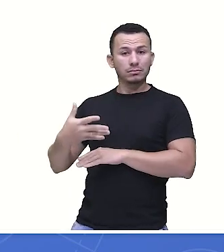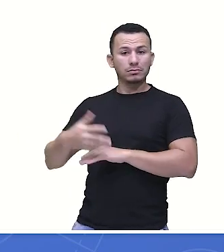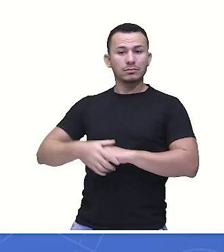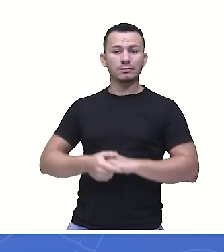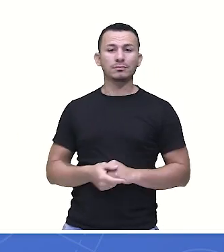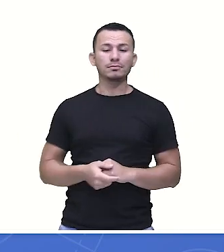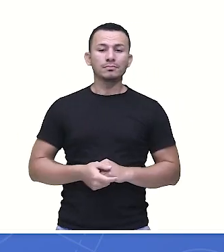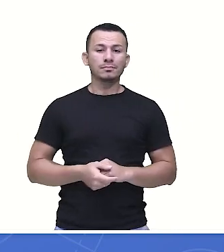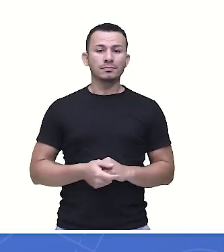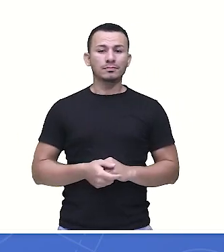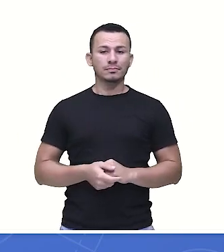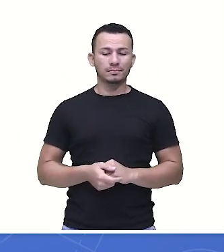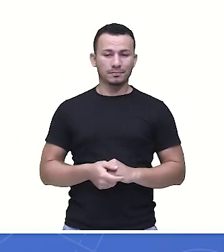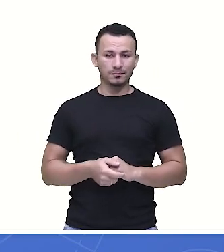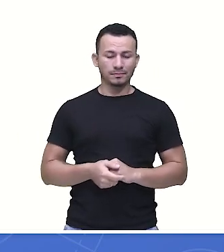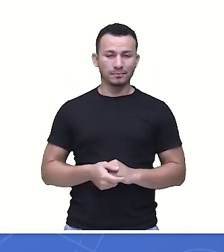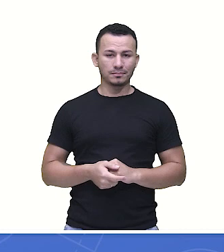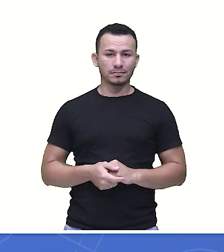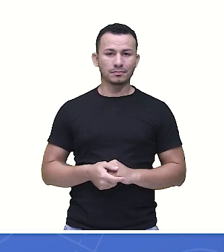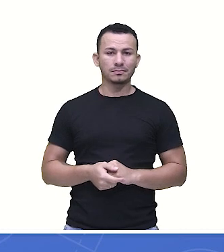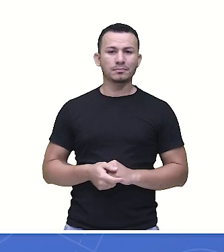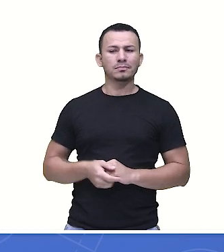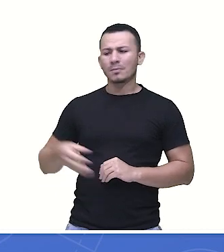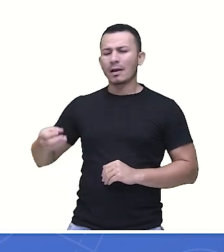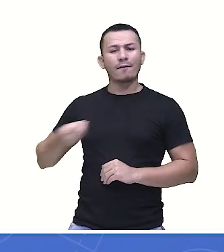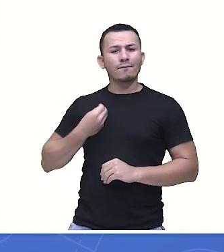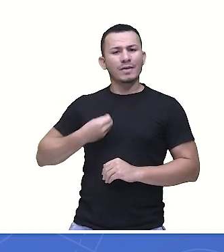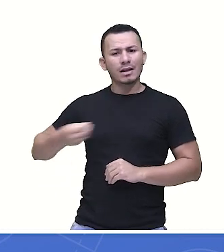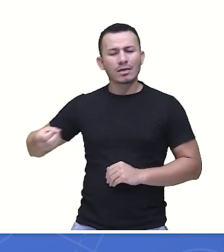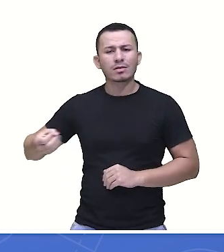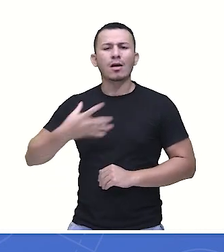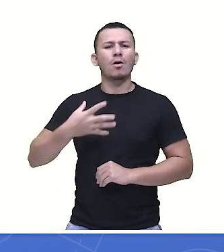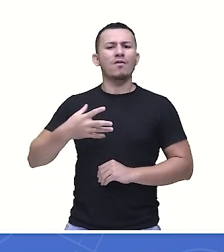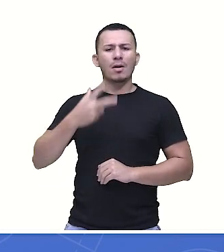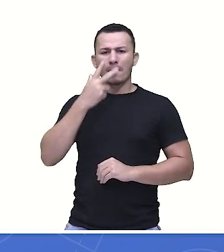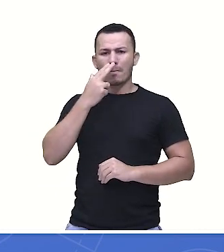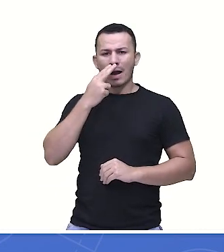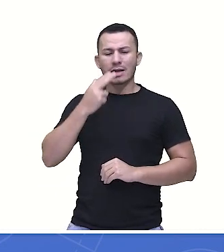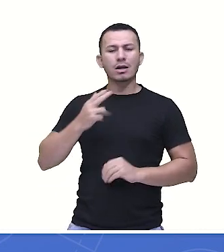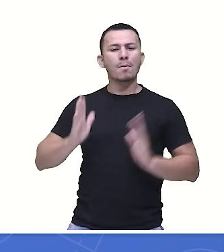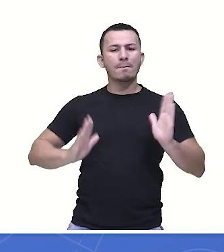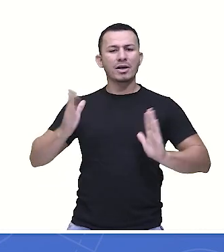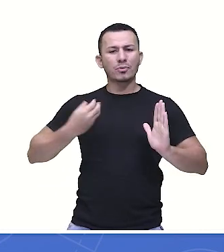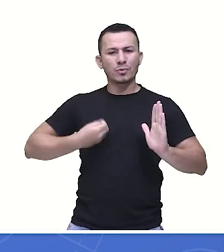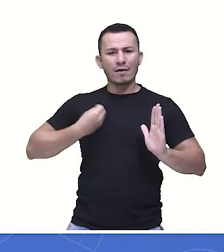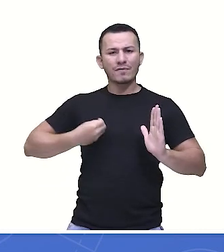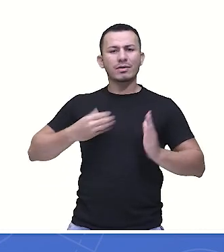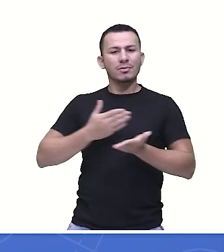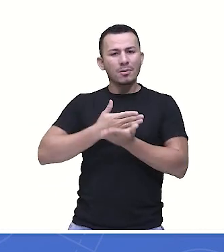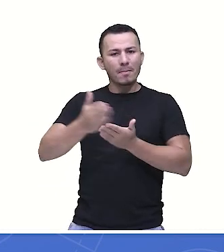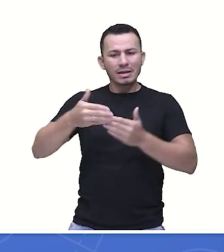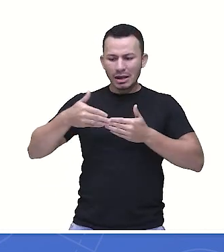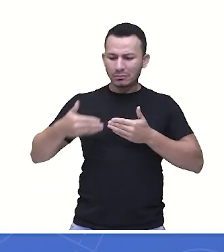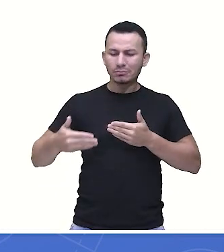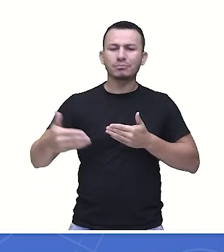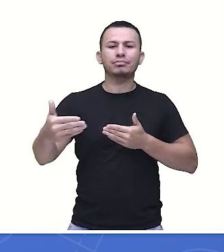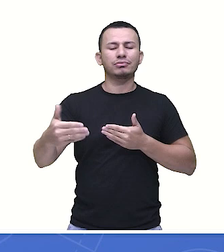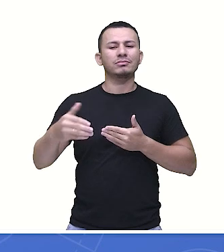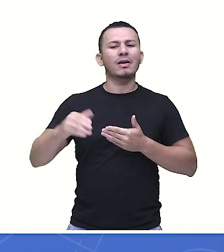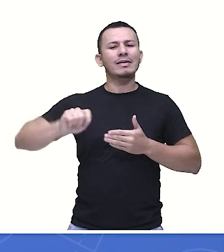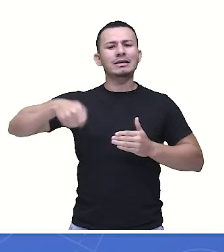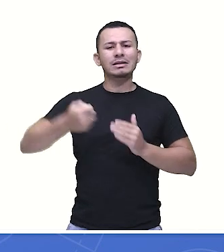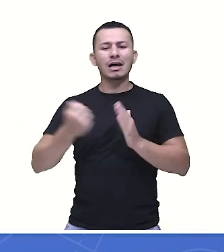um mundo novo, né, uma nova vida, uma nova fase da vida dela, não é isso? Então, é um momento que marca o início